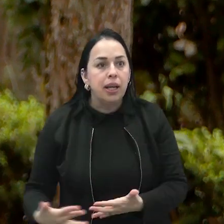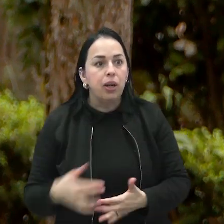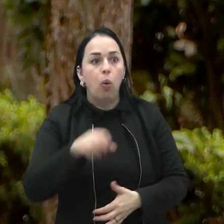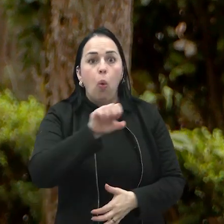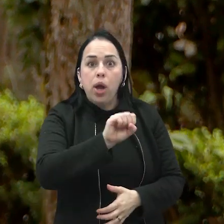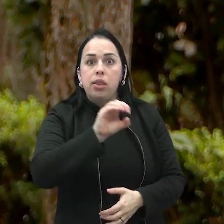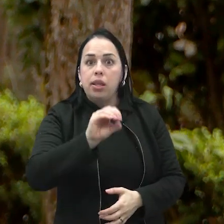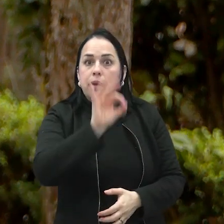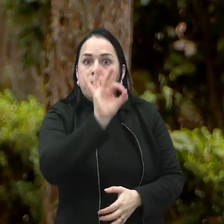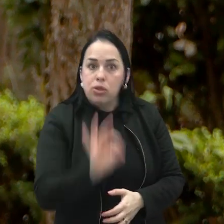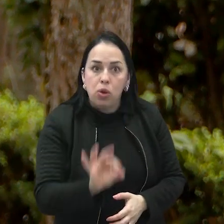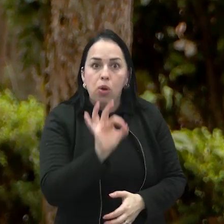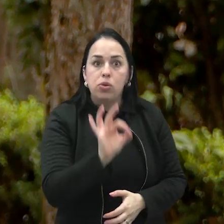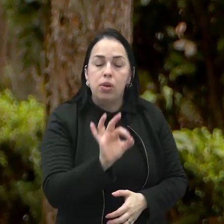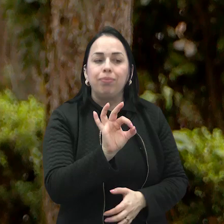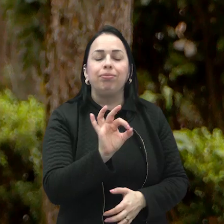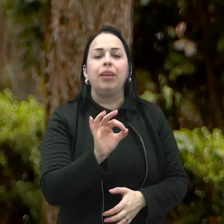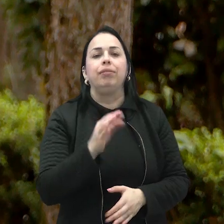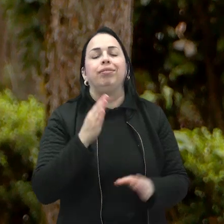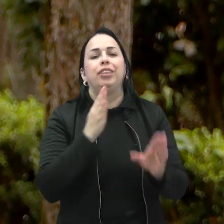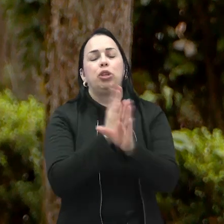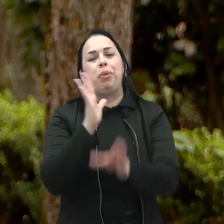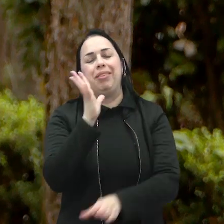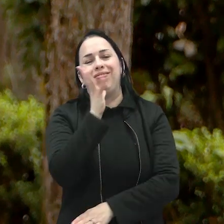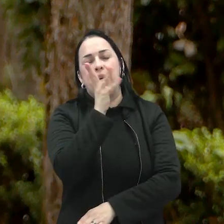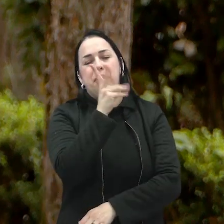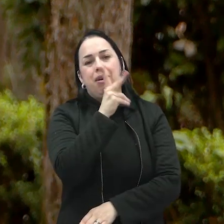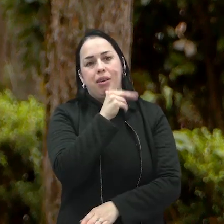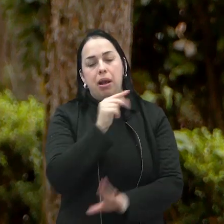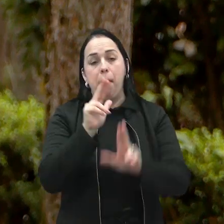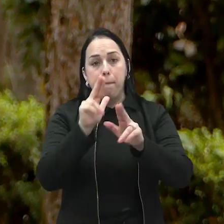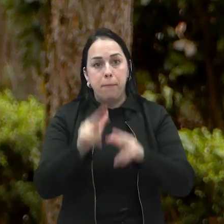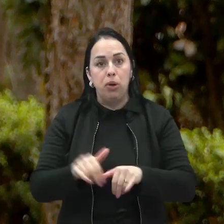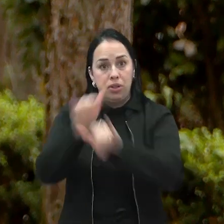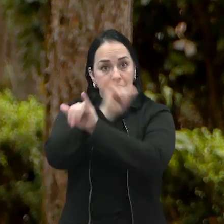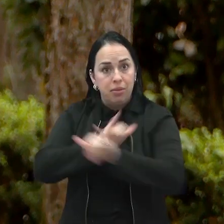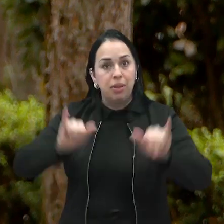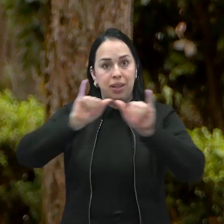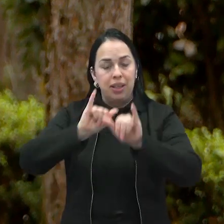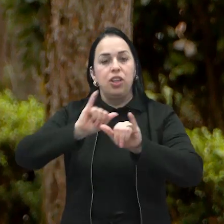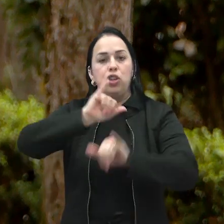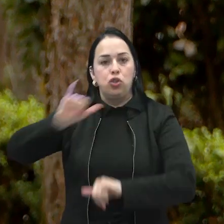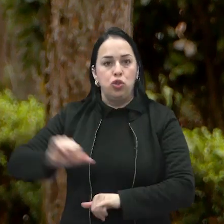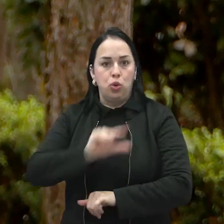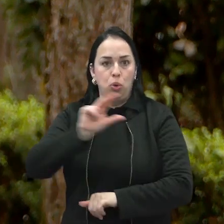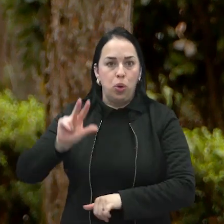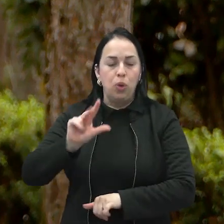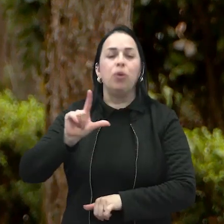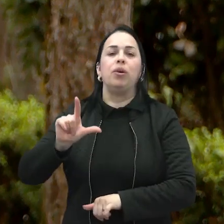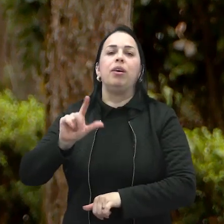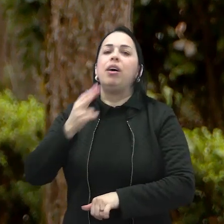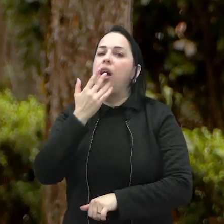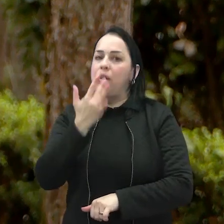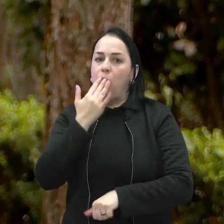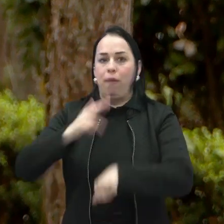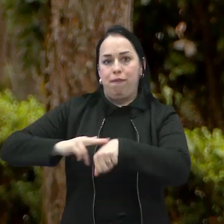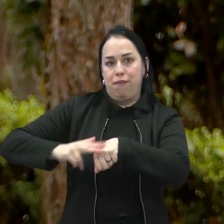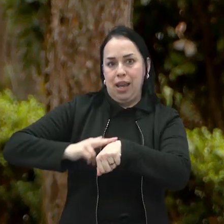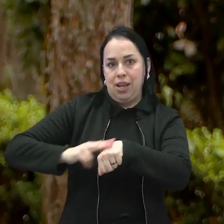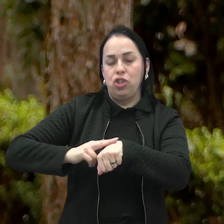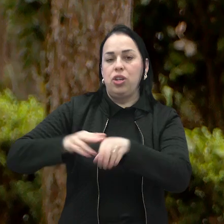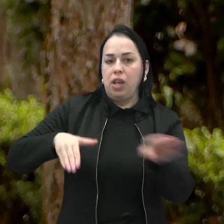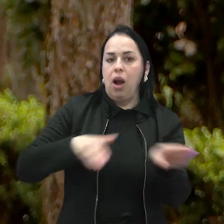casos são diagnosticados tardiamente. Por isso, a campanha Julho Verde reforça a importância da prevenção